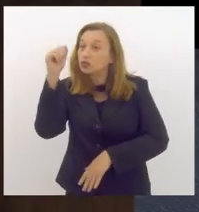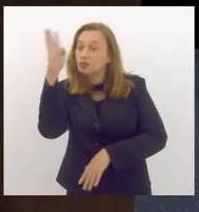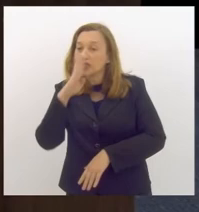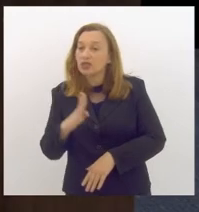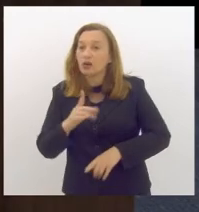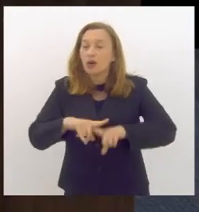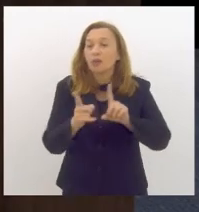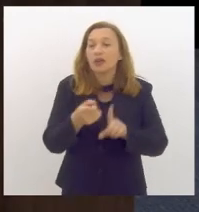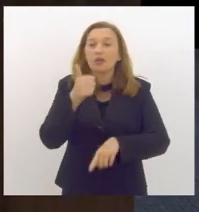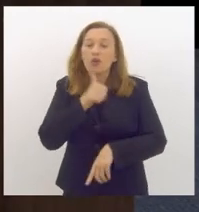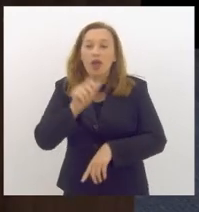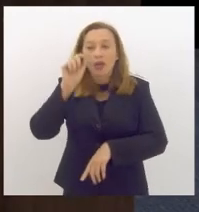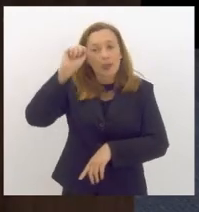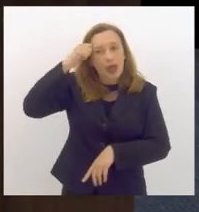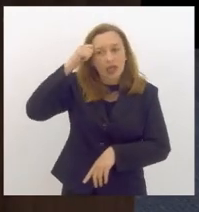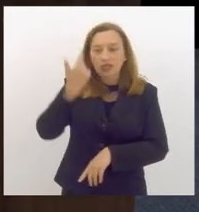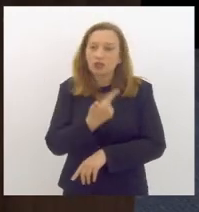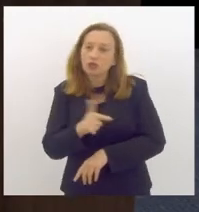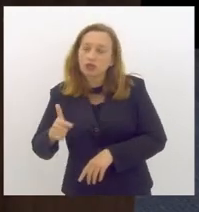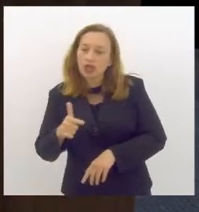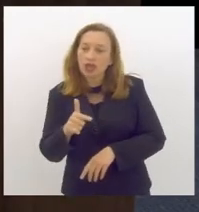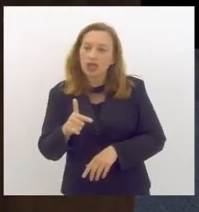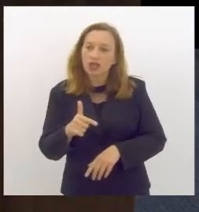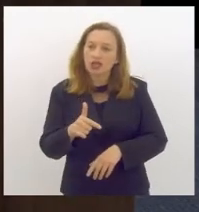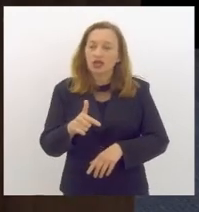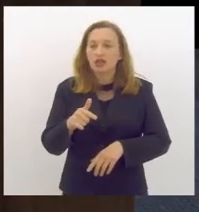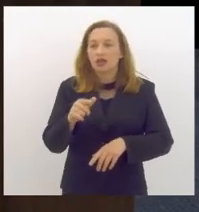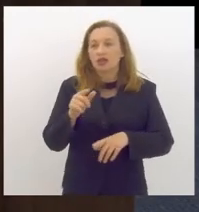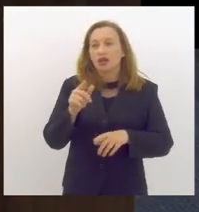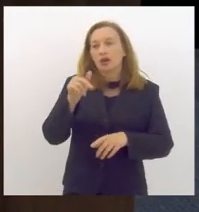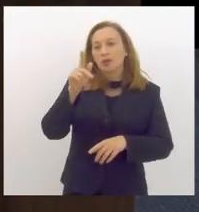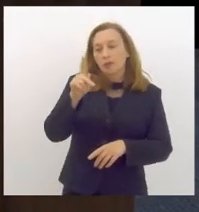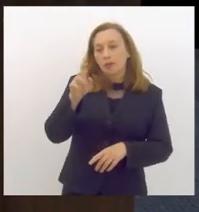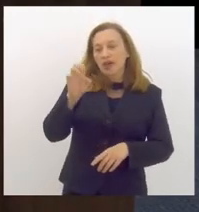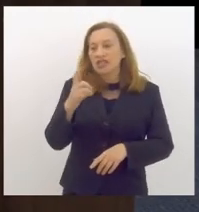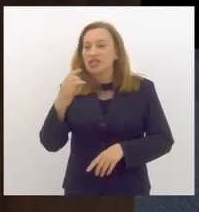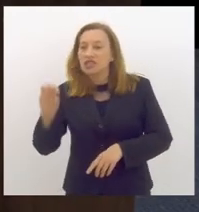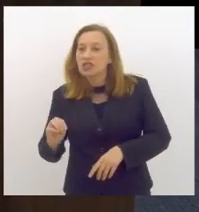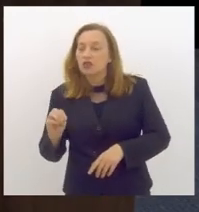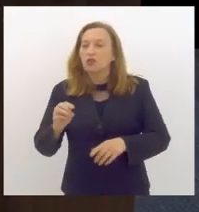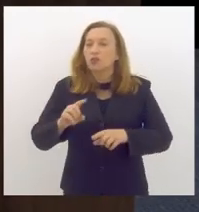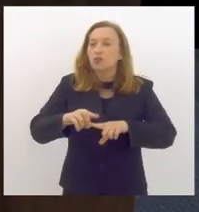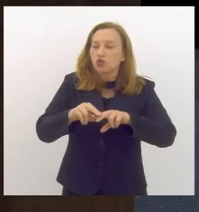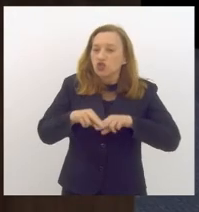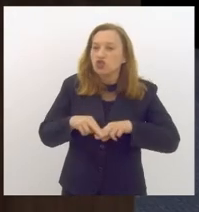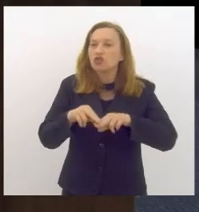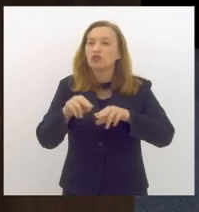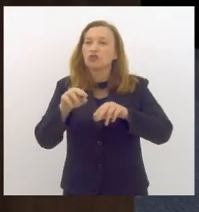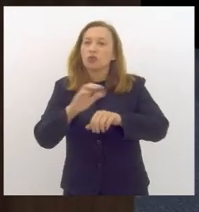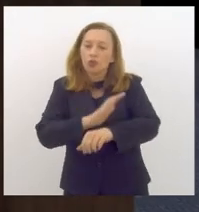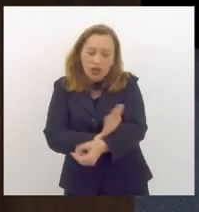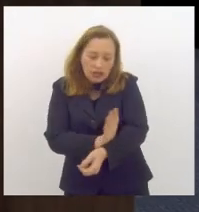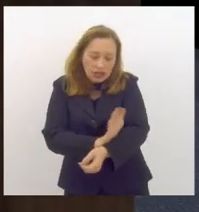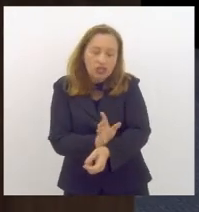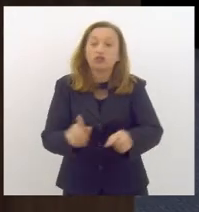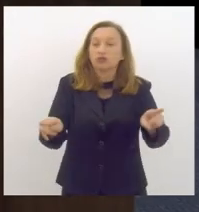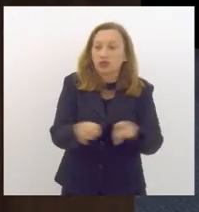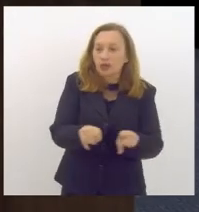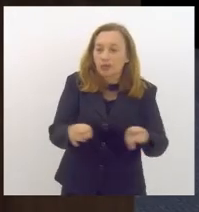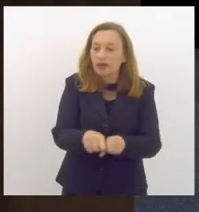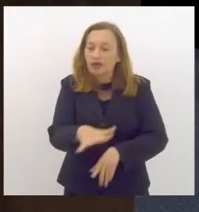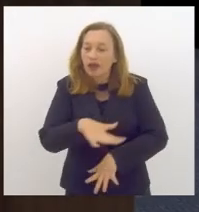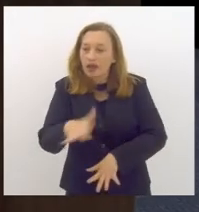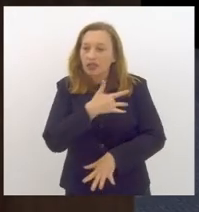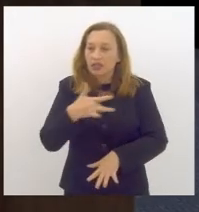as mulheres pretas não têm os seus filhos pretos fazendo teste do pezinho por causa do racismo institucional também na área